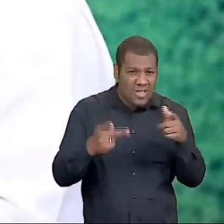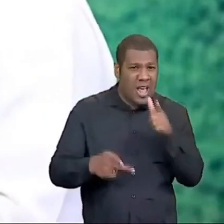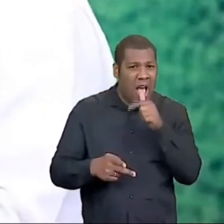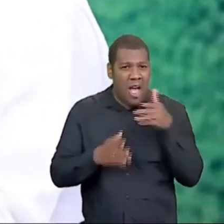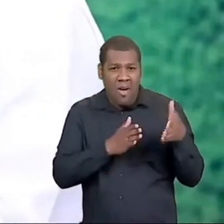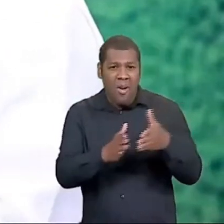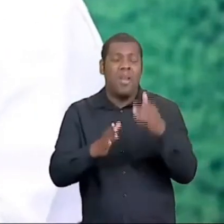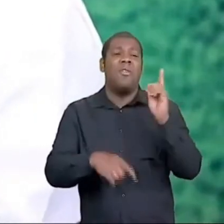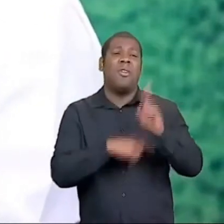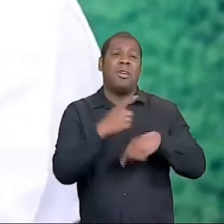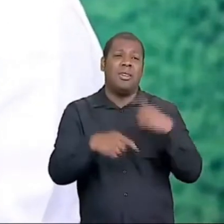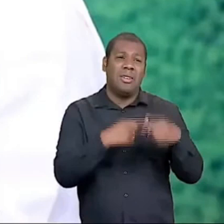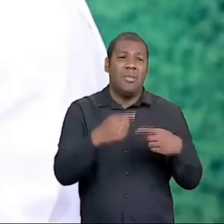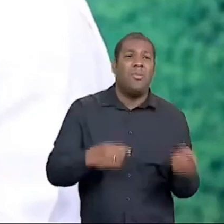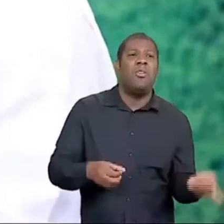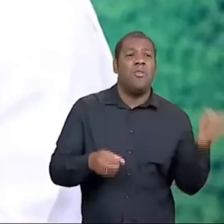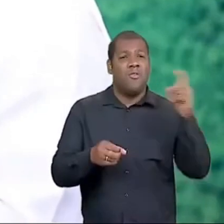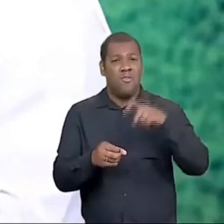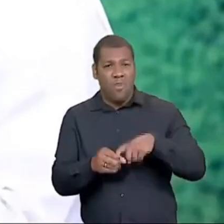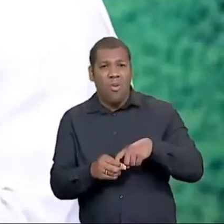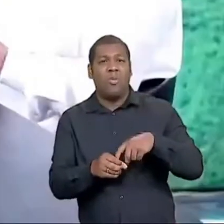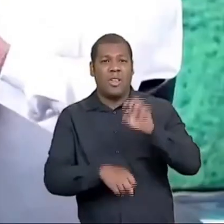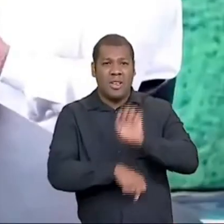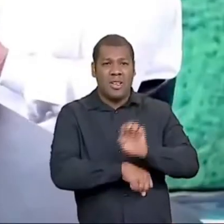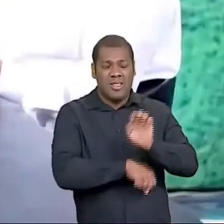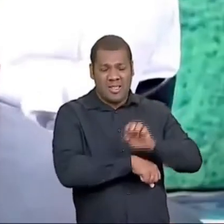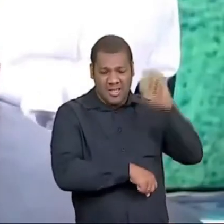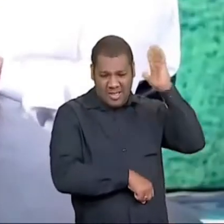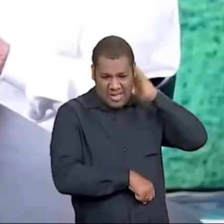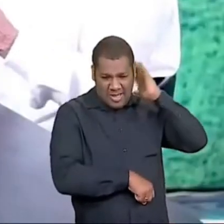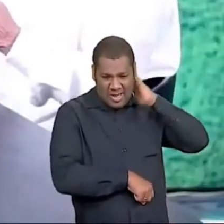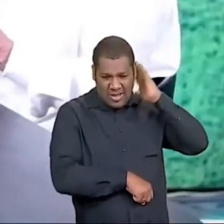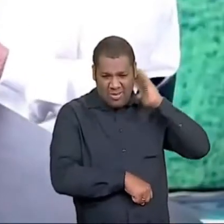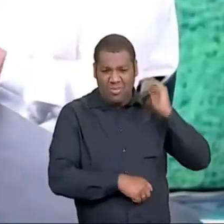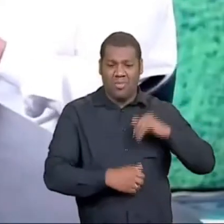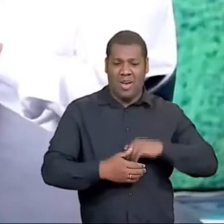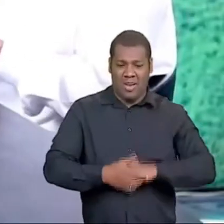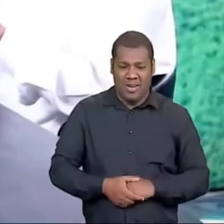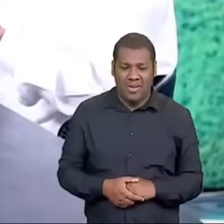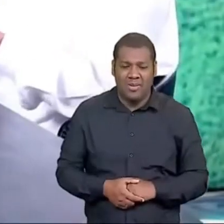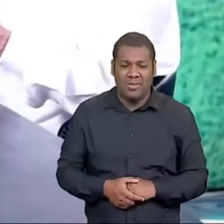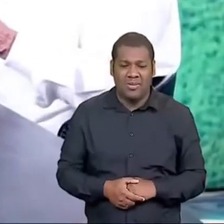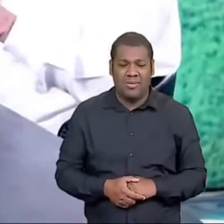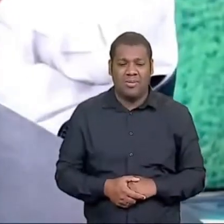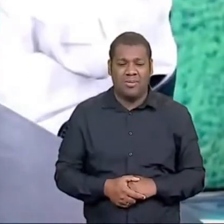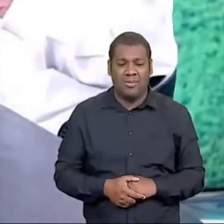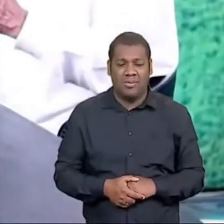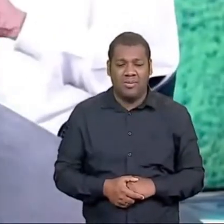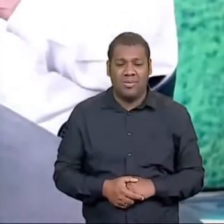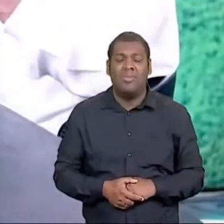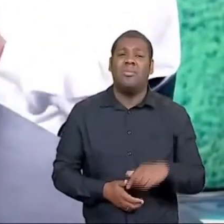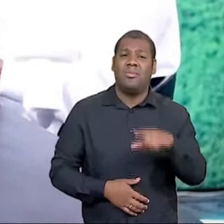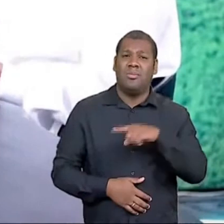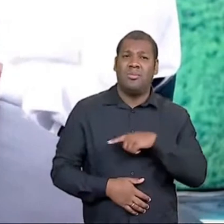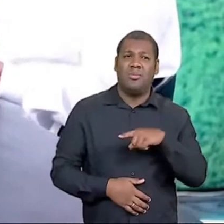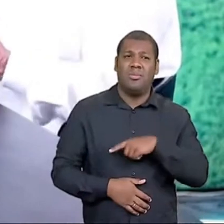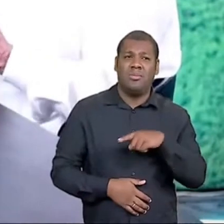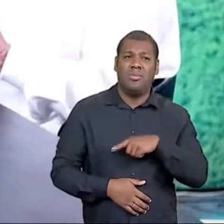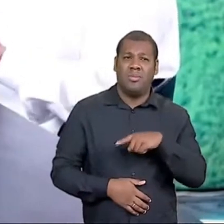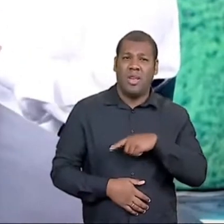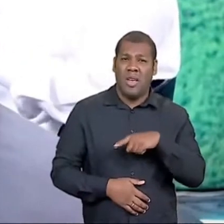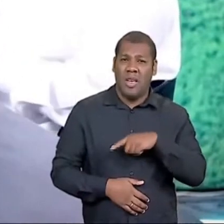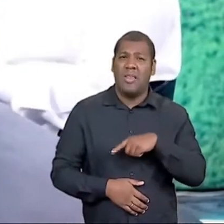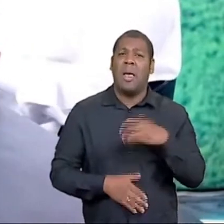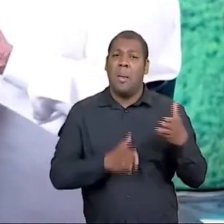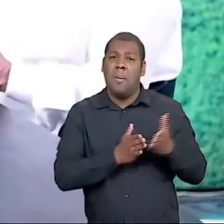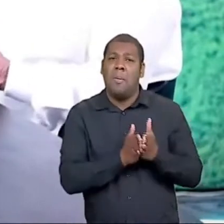telemedicina, para inaugurar a Infovia, porque a gente vai ter já mais de 87 barcos transitando pelas águas